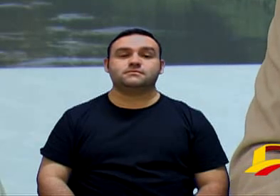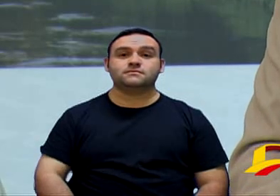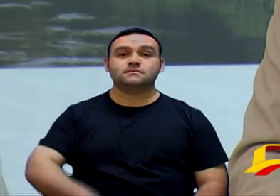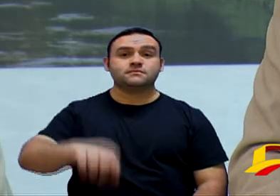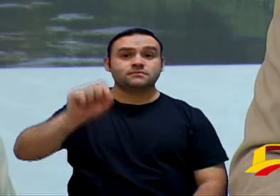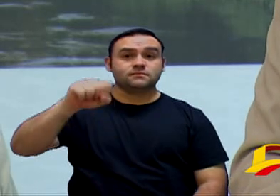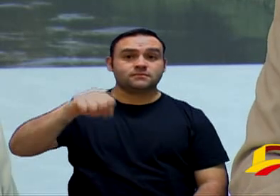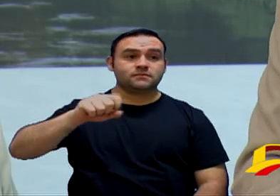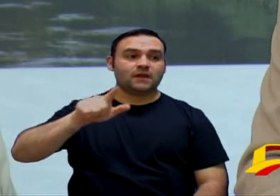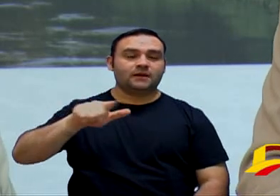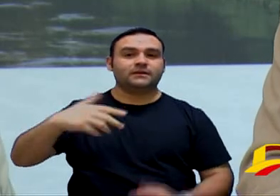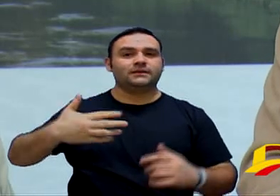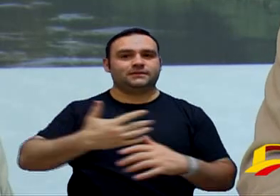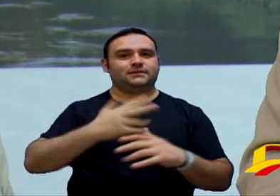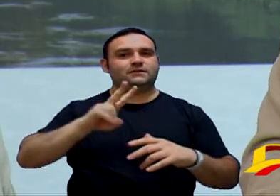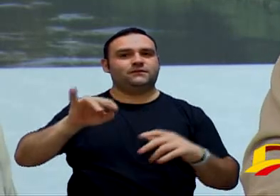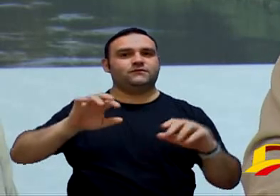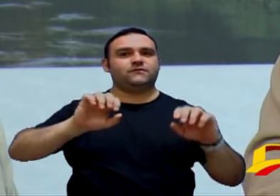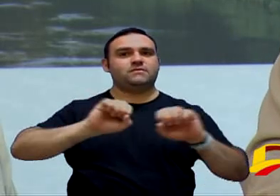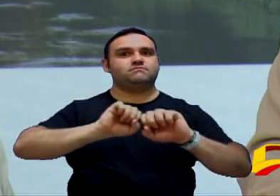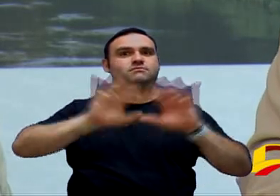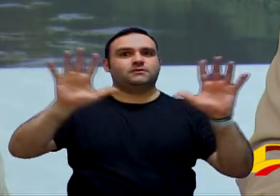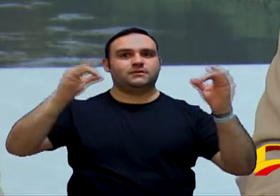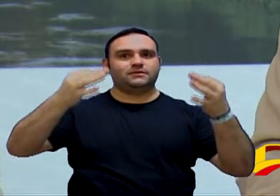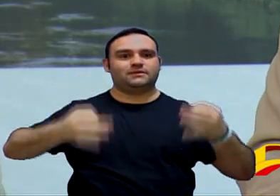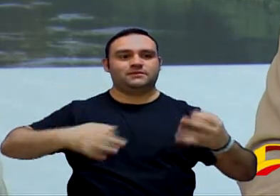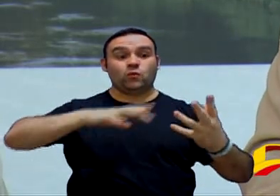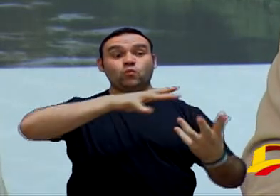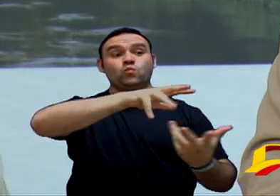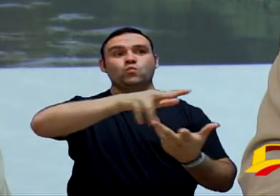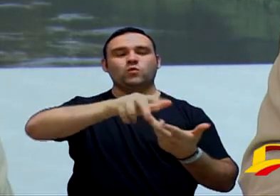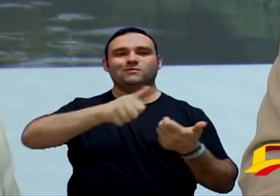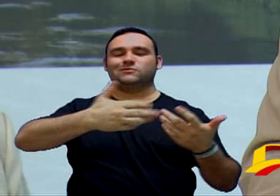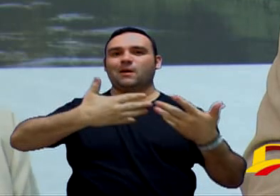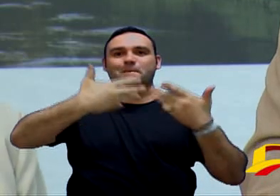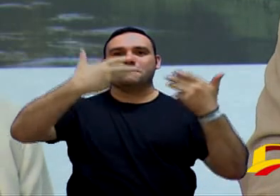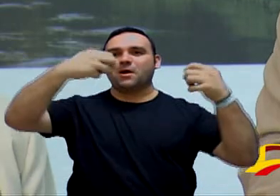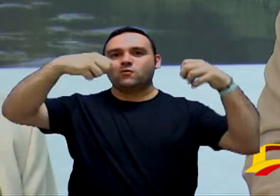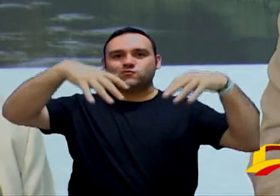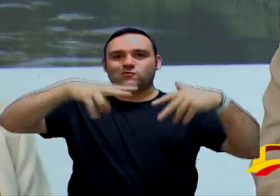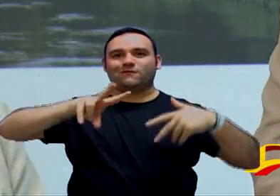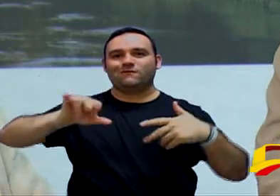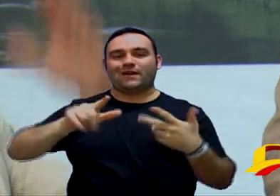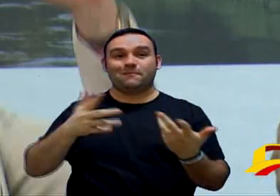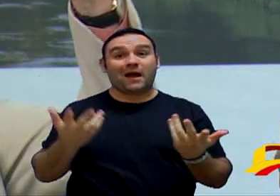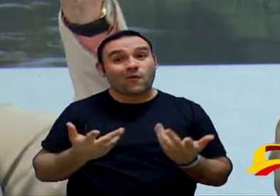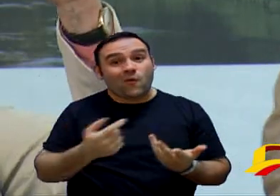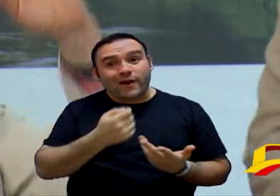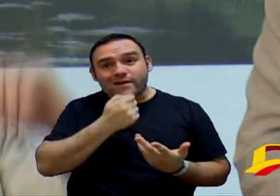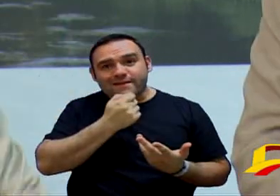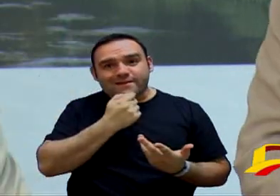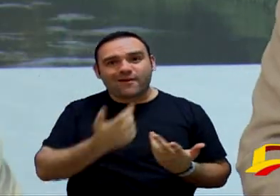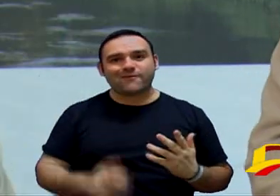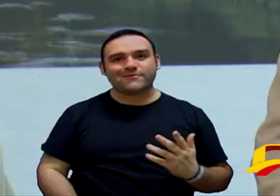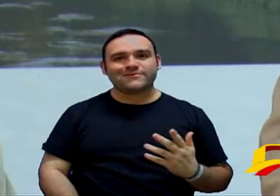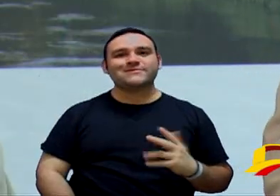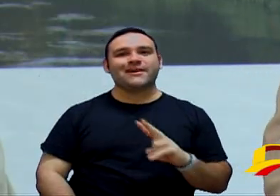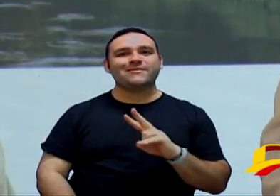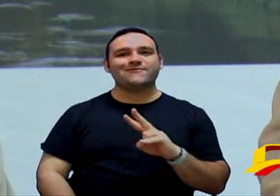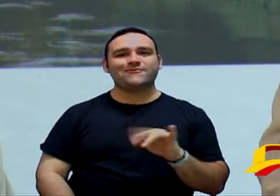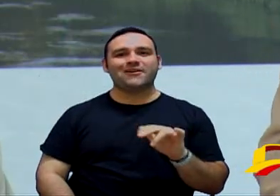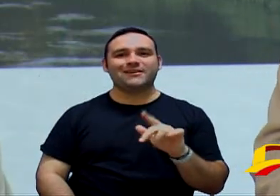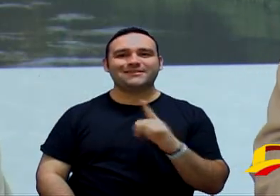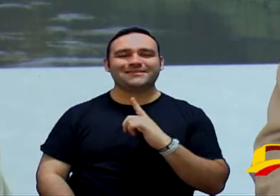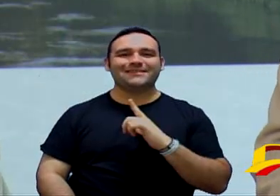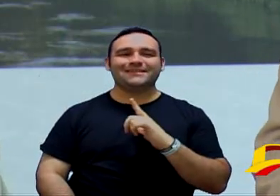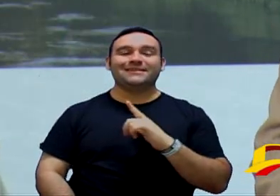sim daí aí A cidade vai ficar mais iluminada do planeta assim mas por enquanto ainda não vamos vai a gente vai